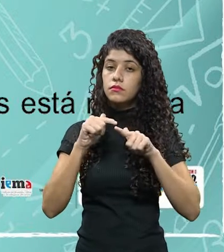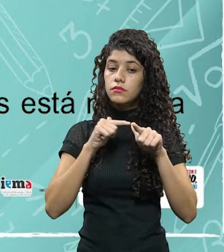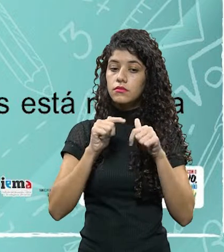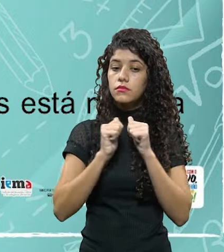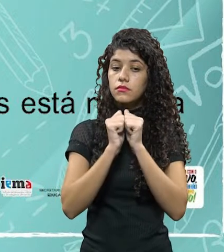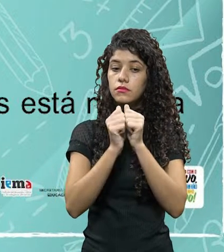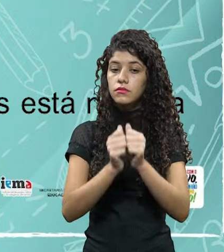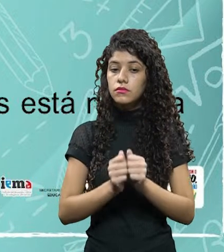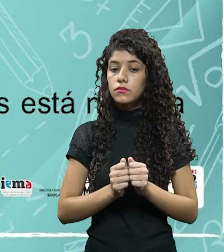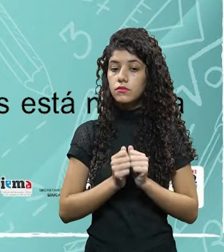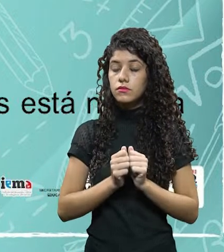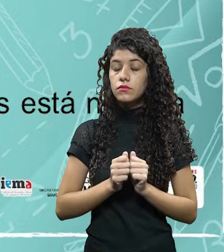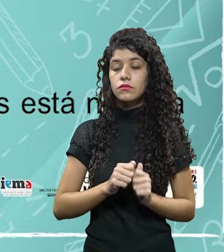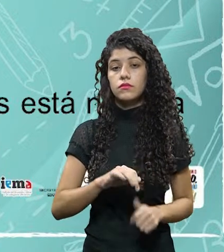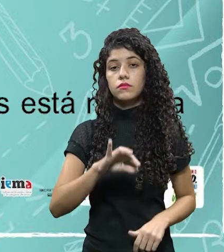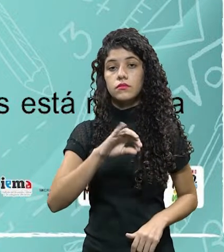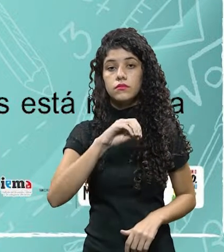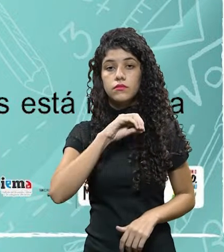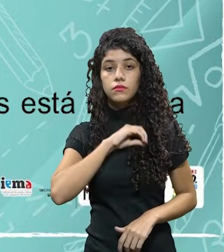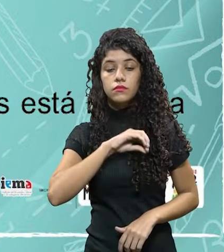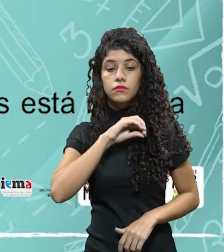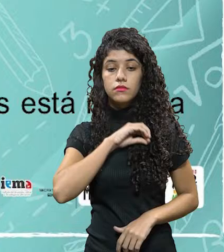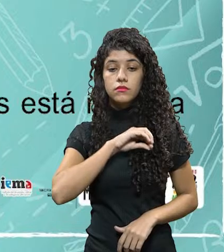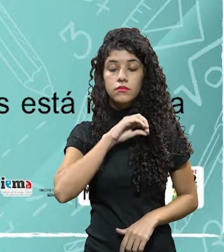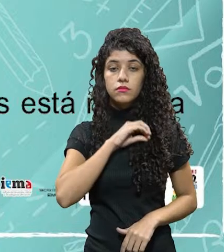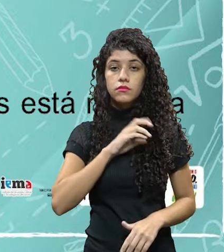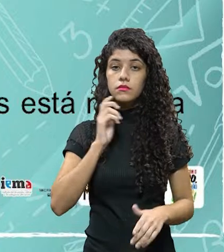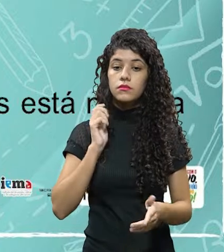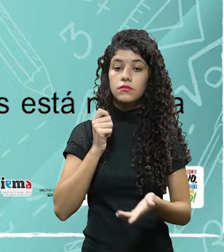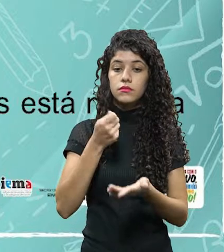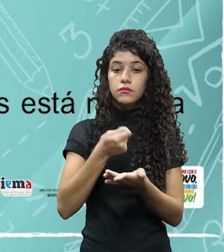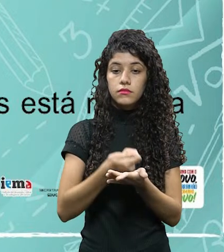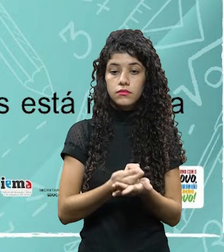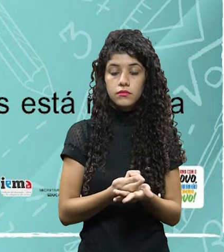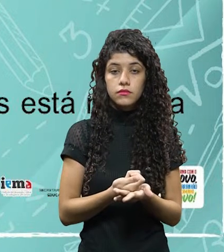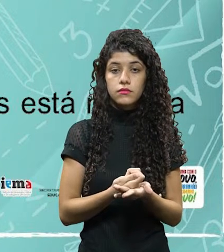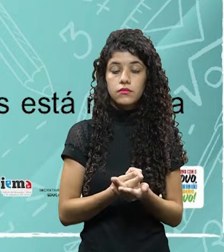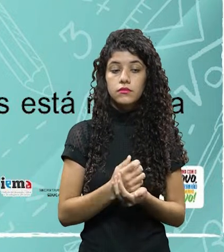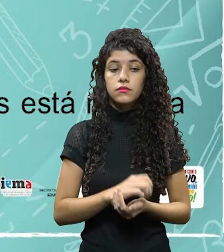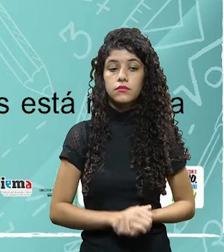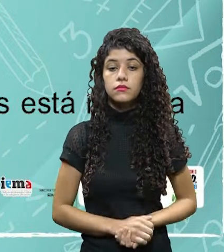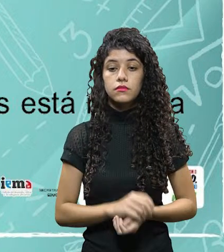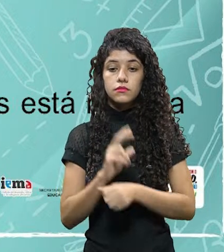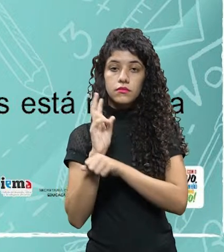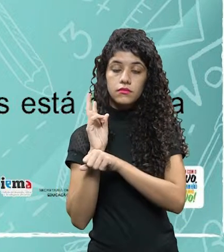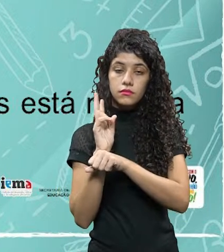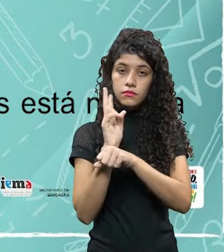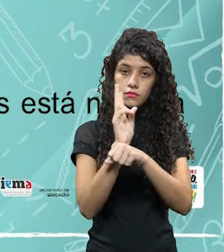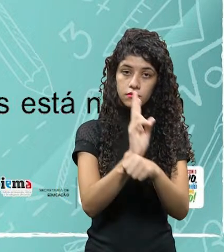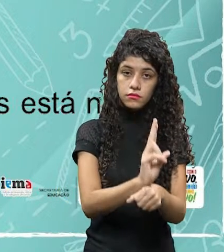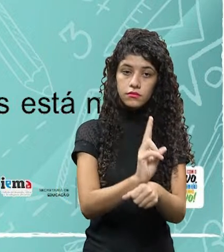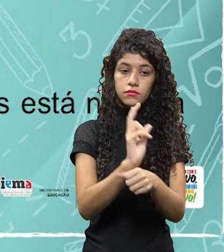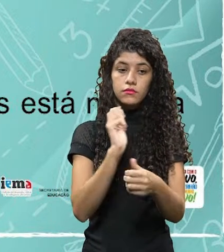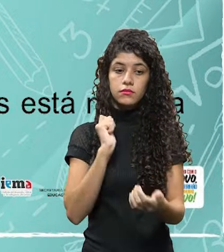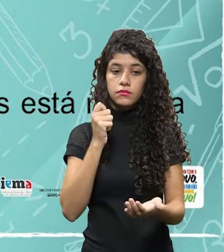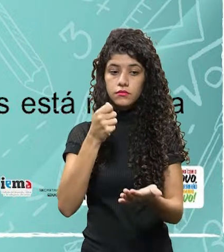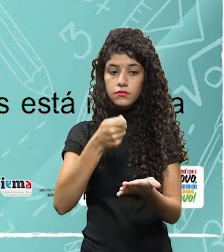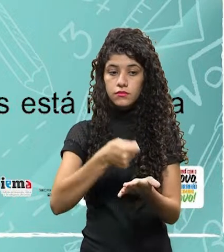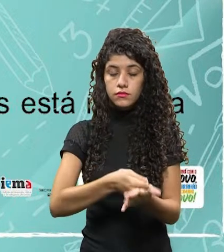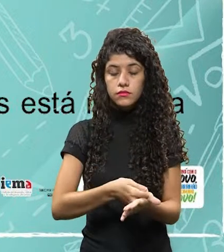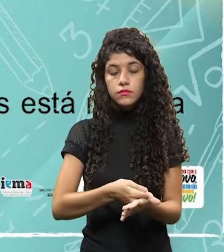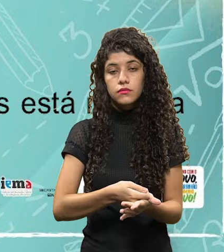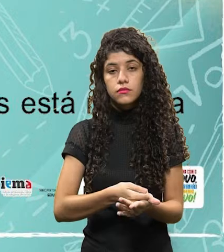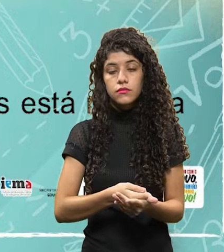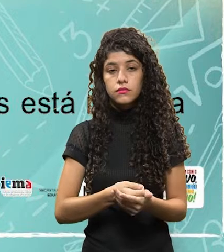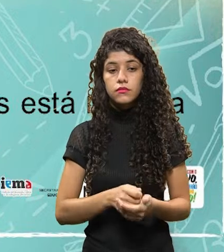pago. São as dívidas que são cobradas, reclamadas a partir da data do seu vencimento.